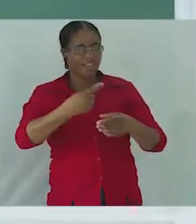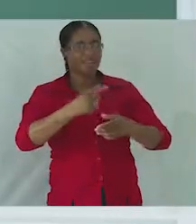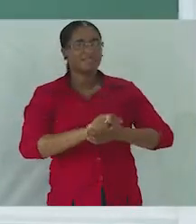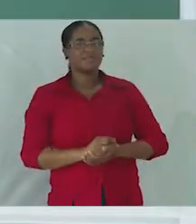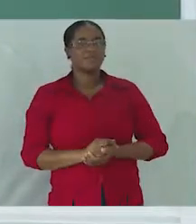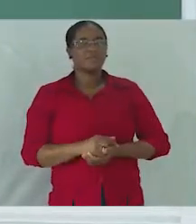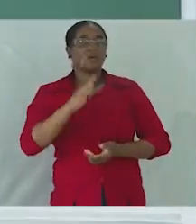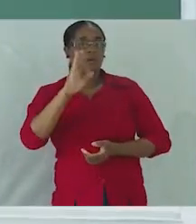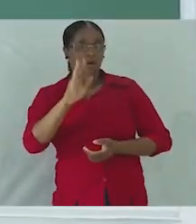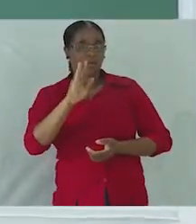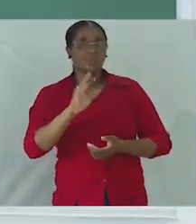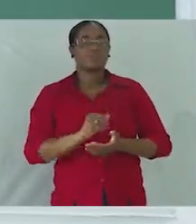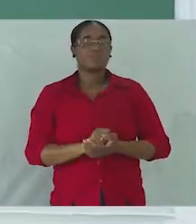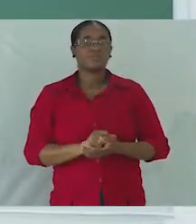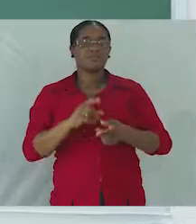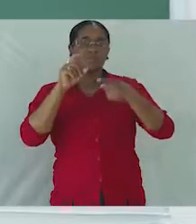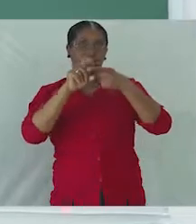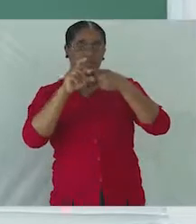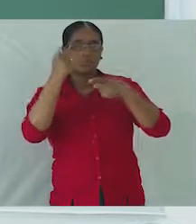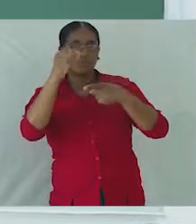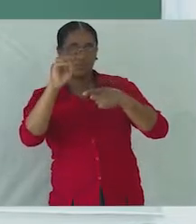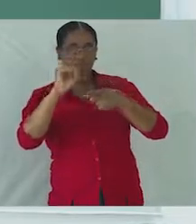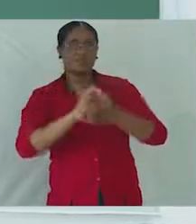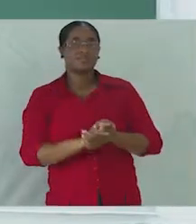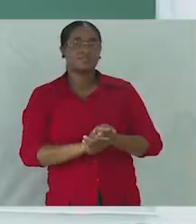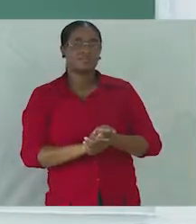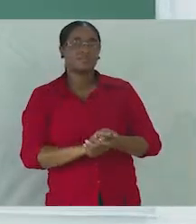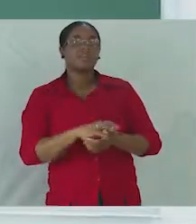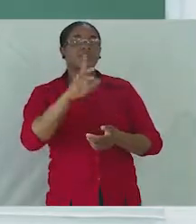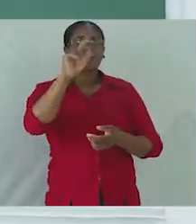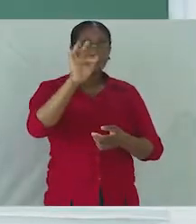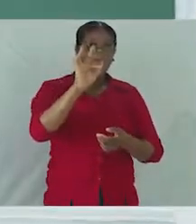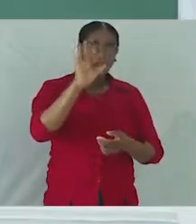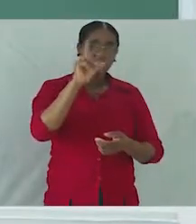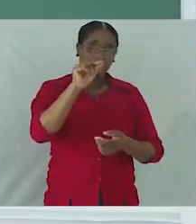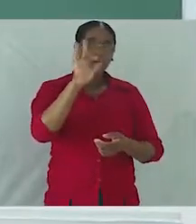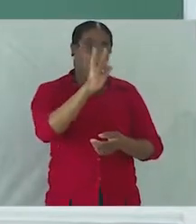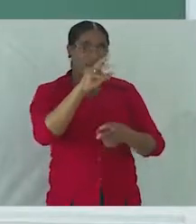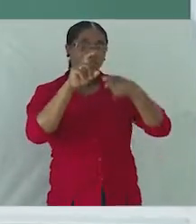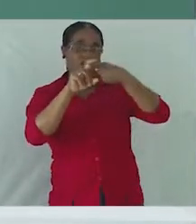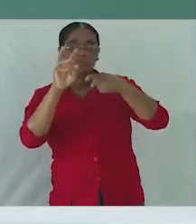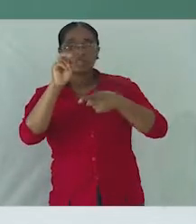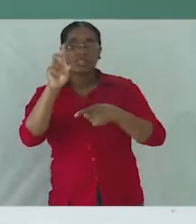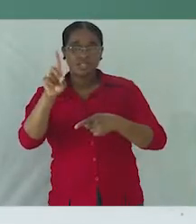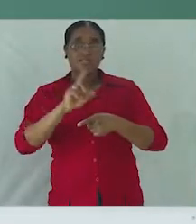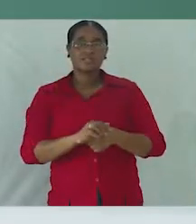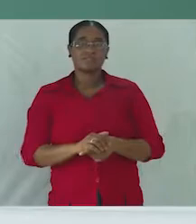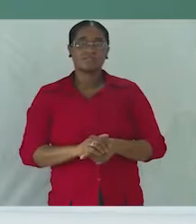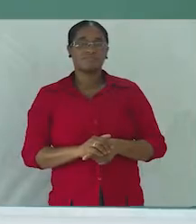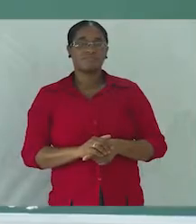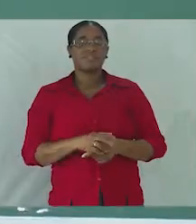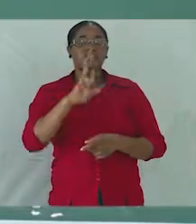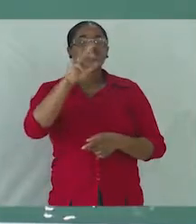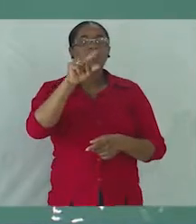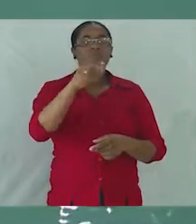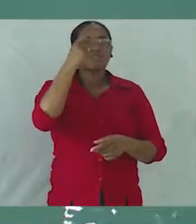Então, 4 divide 20, 4 divide 36. Então, o x também. Ficamos com quanto